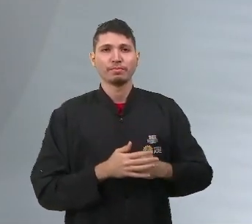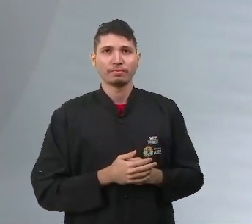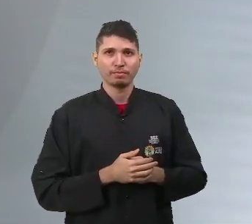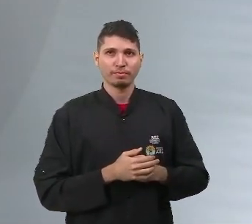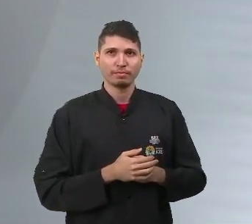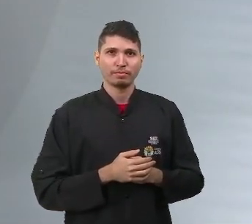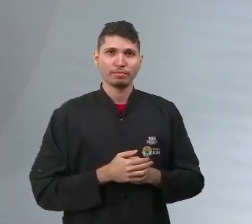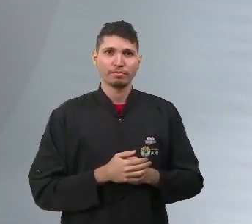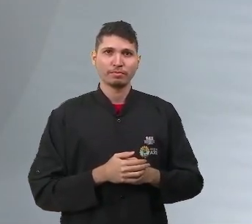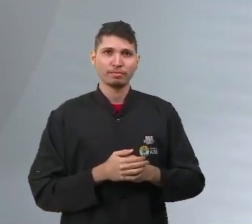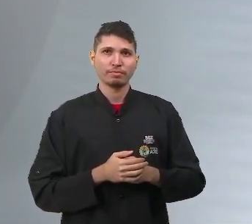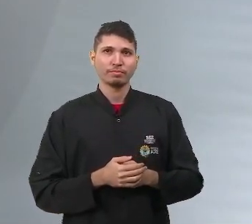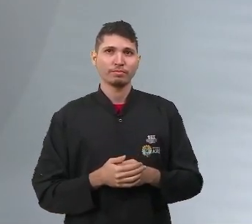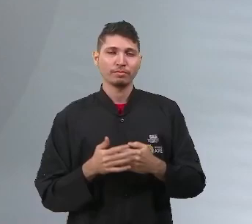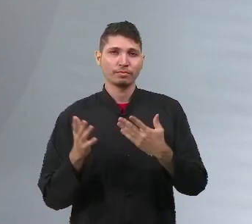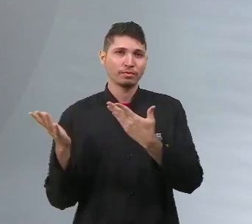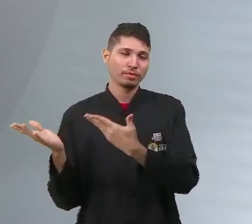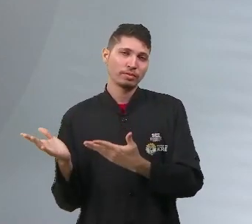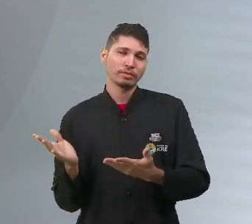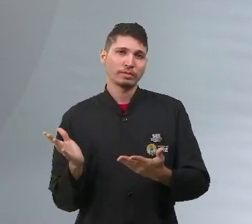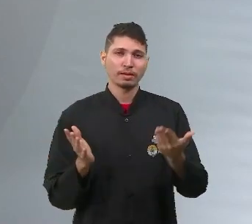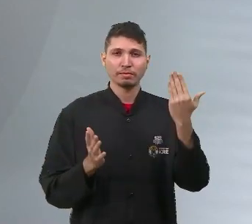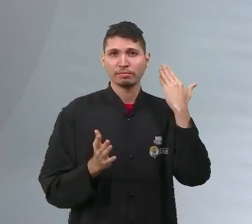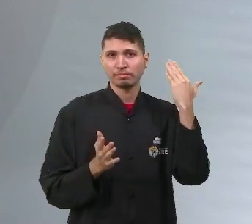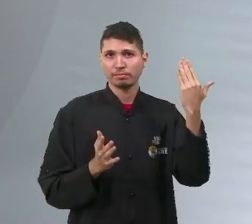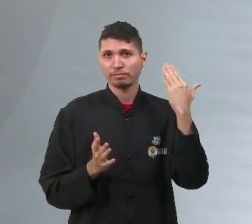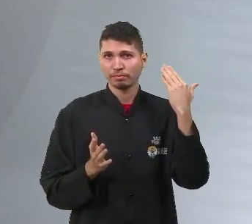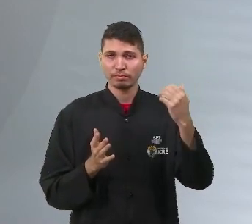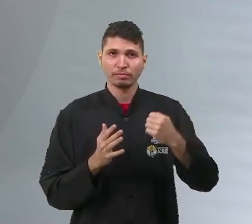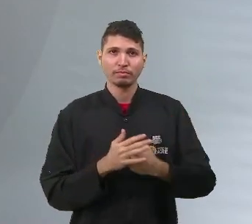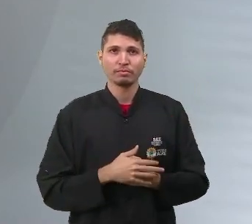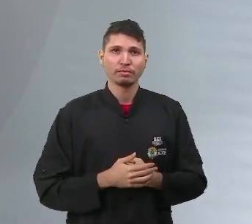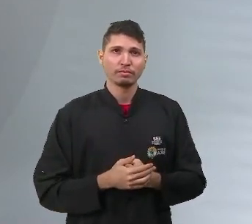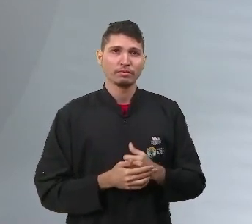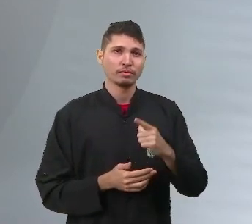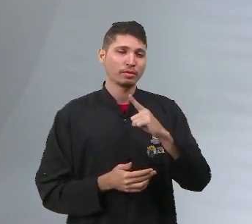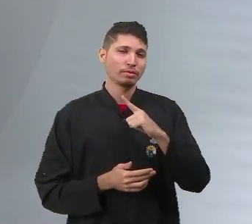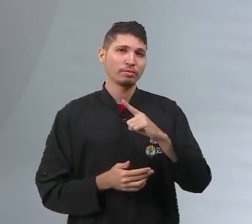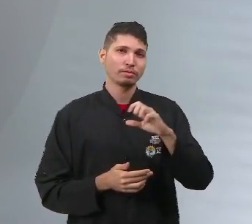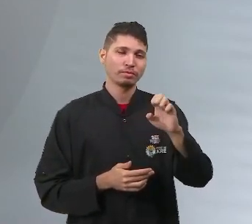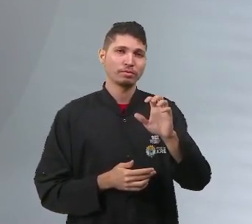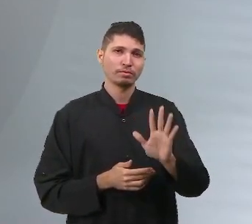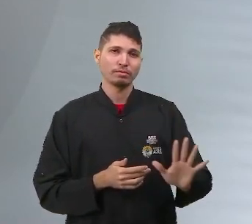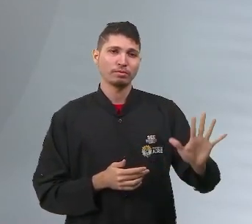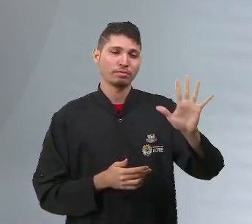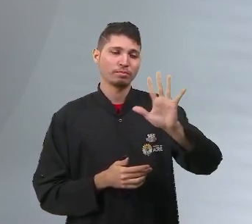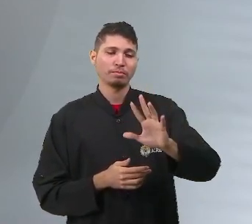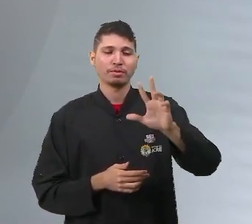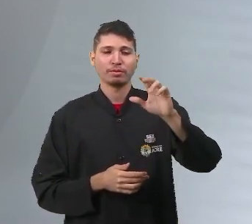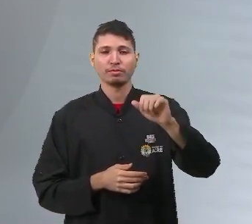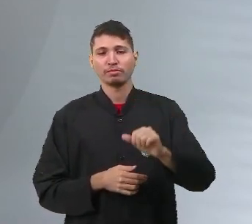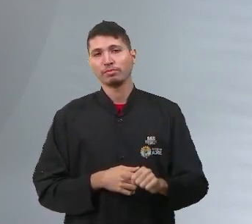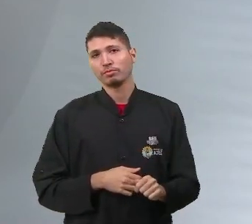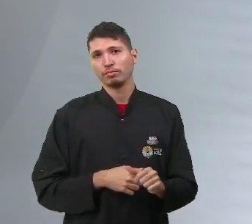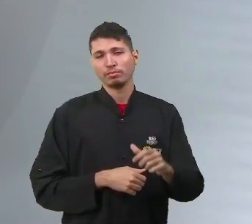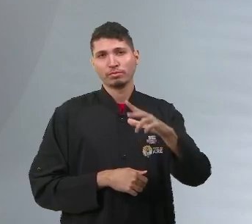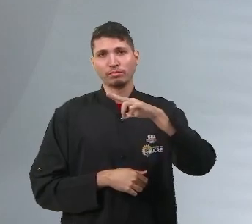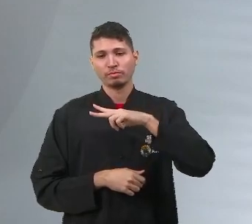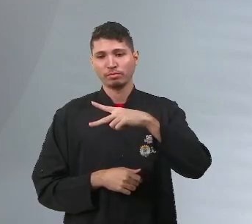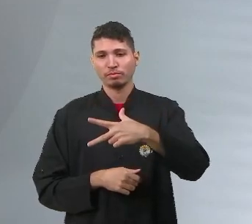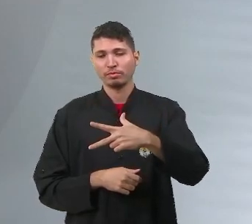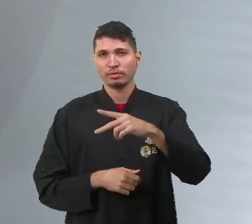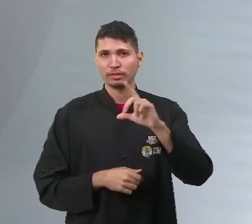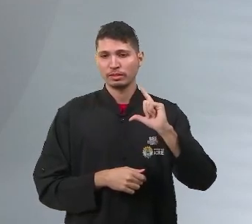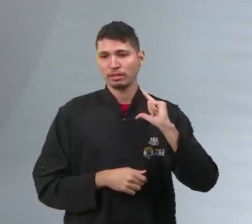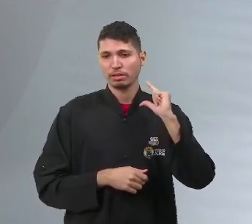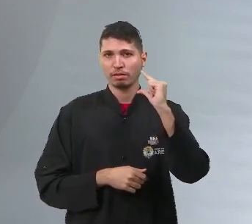XVI, principalmente, ao longo desse século. Por quê? Porque você tem os europeus, não só portugueses, tá, saindo do seu território em busca